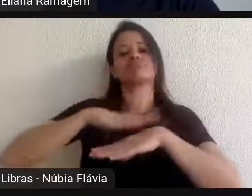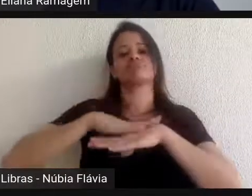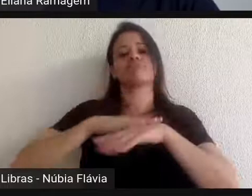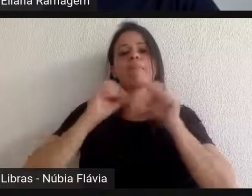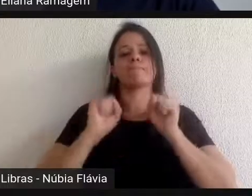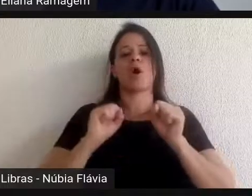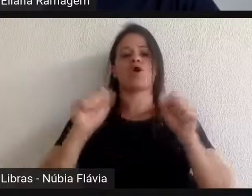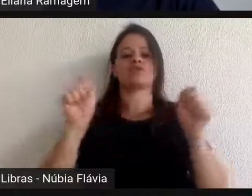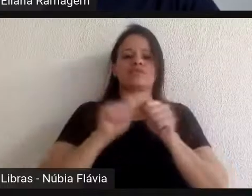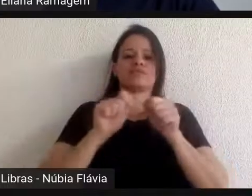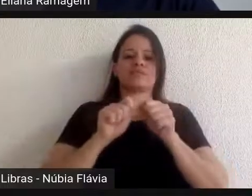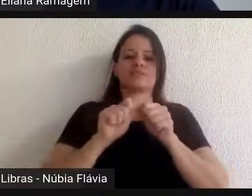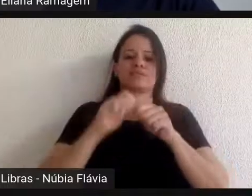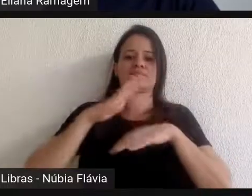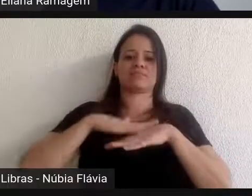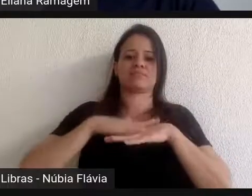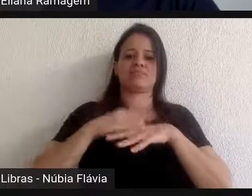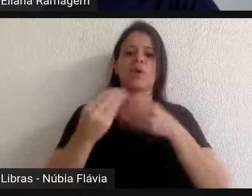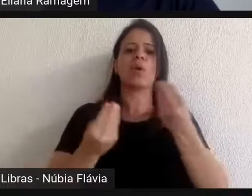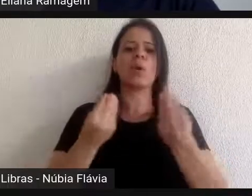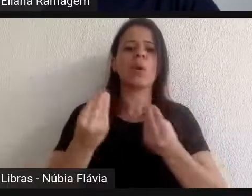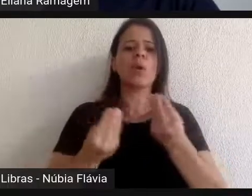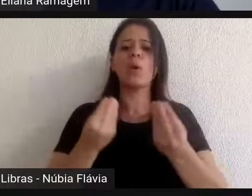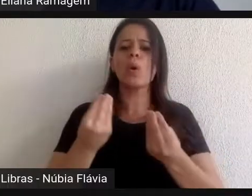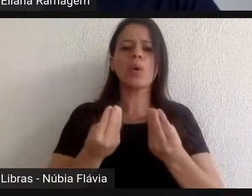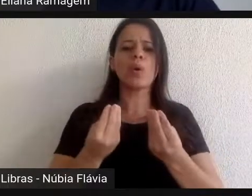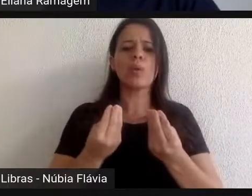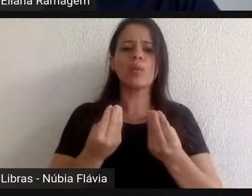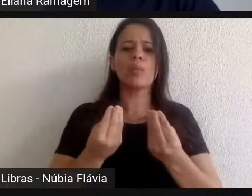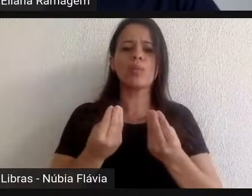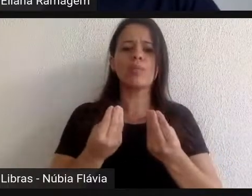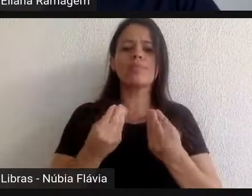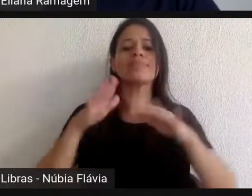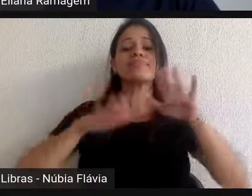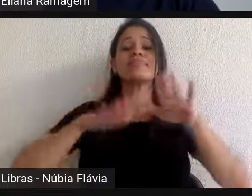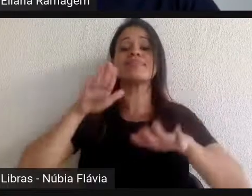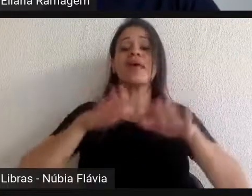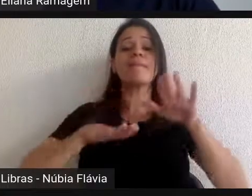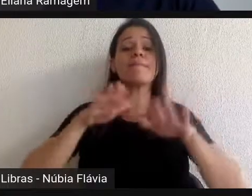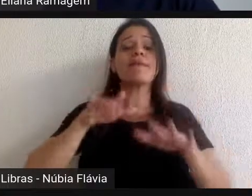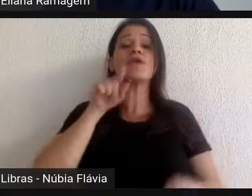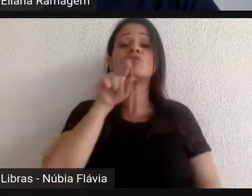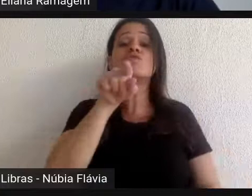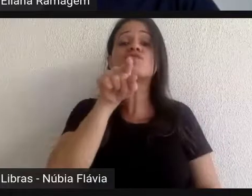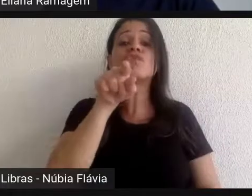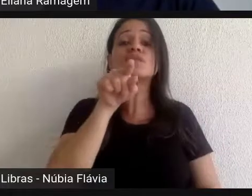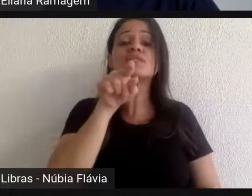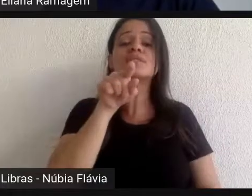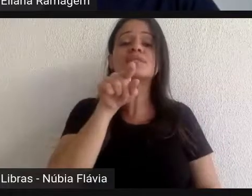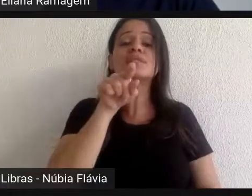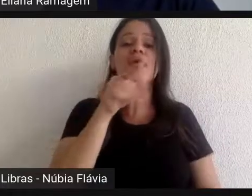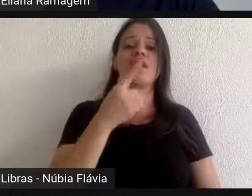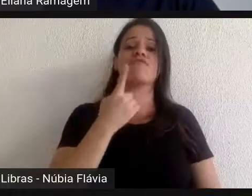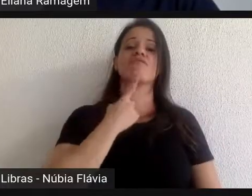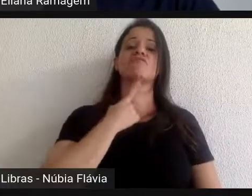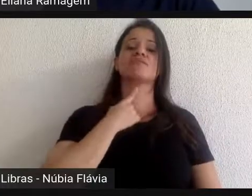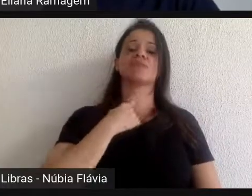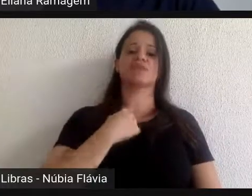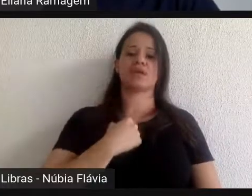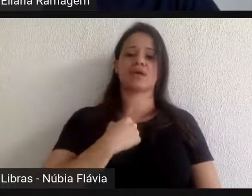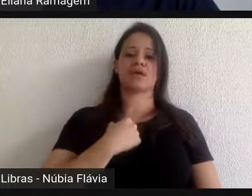situação. Como fazer isso? Vai depender do nível em que você se encontra. Se num nível